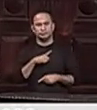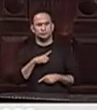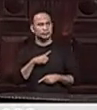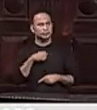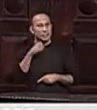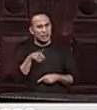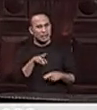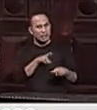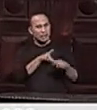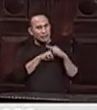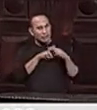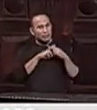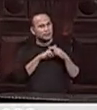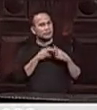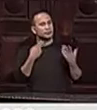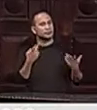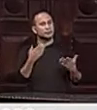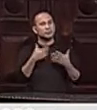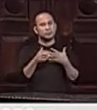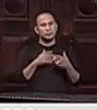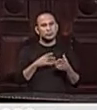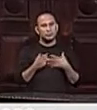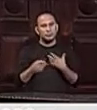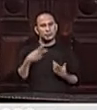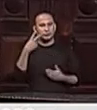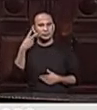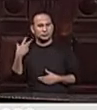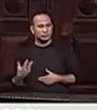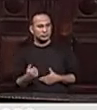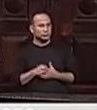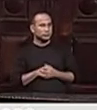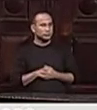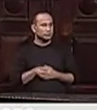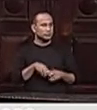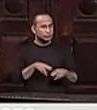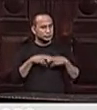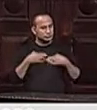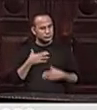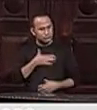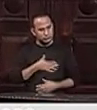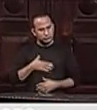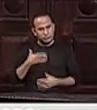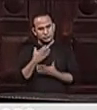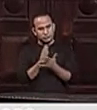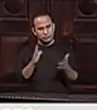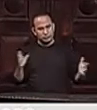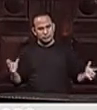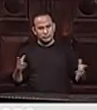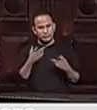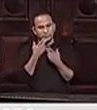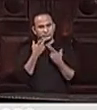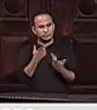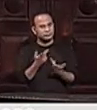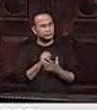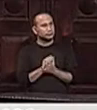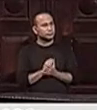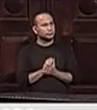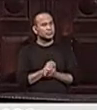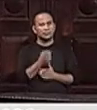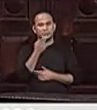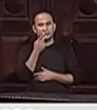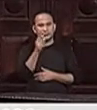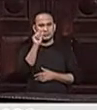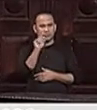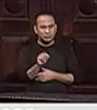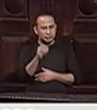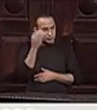a responsabilidade de qualquer Câmara de Vereadores. Por isso, eu gostaria de encerrar a minha participação dizendo